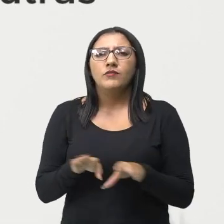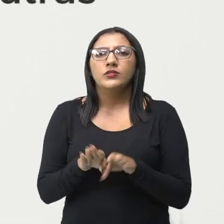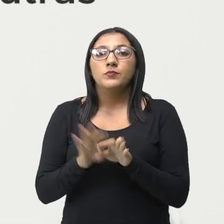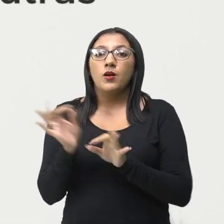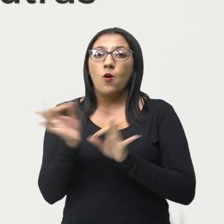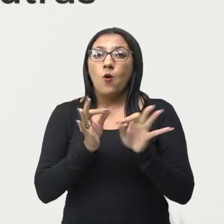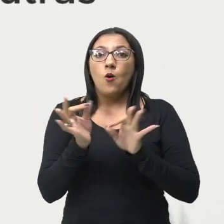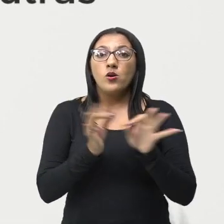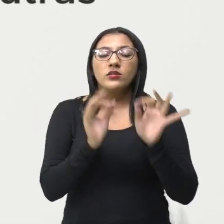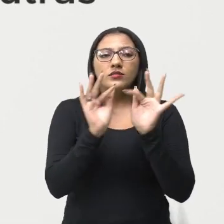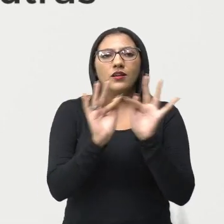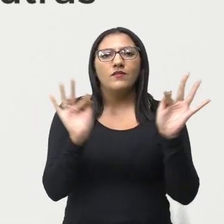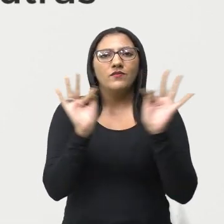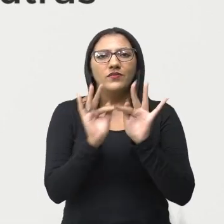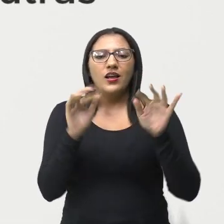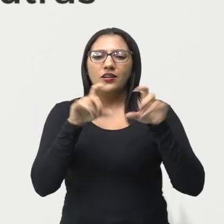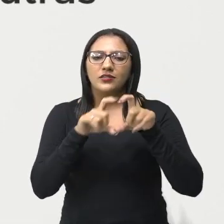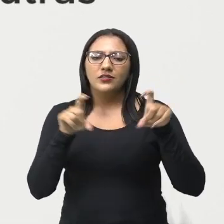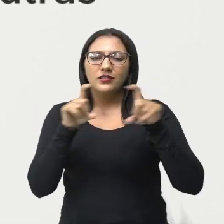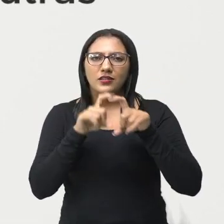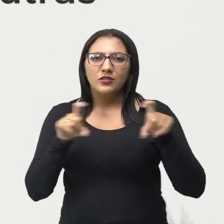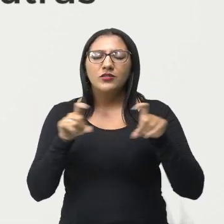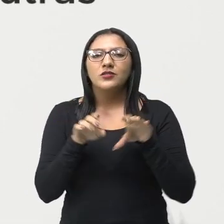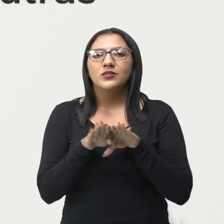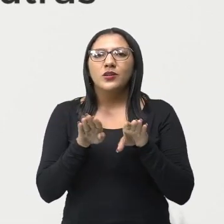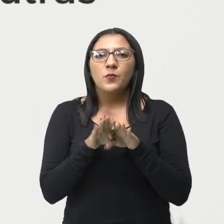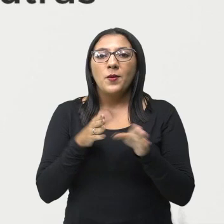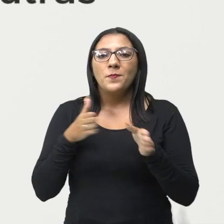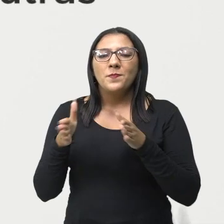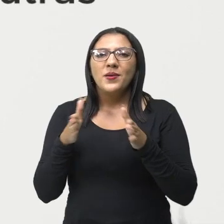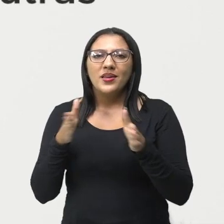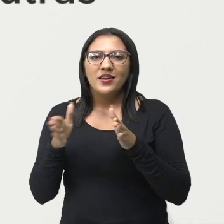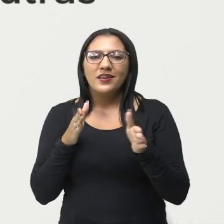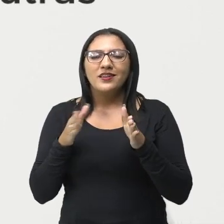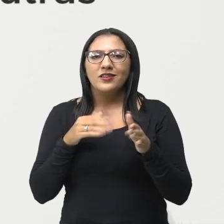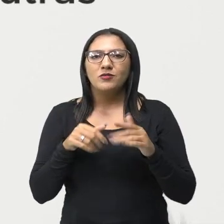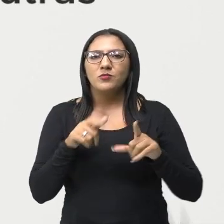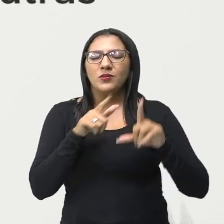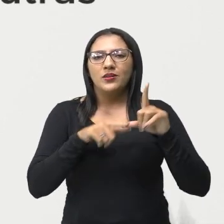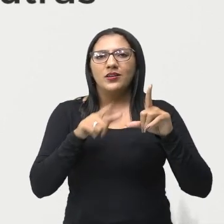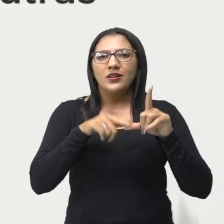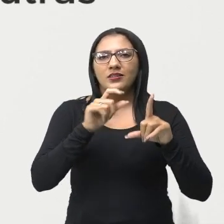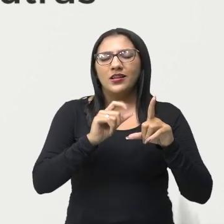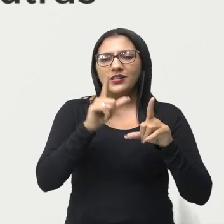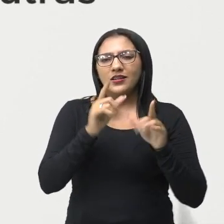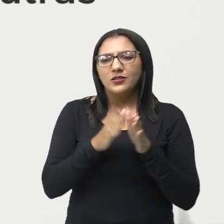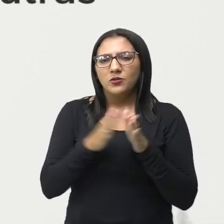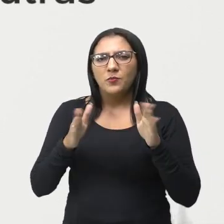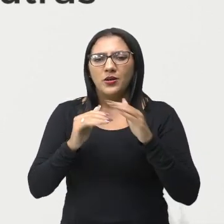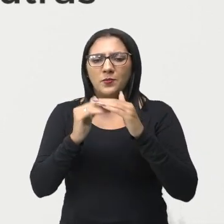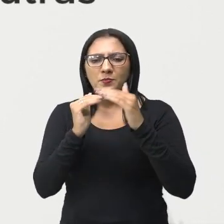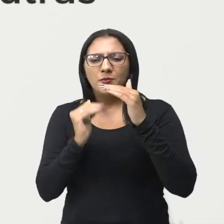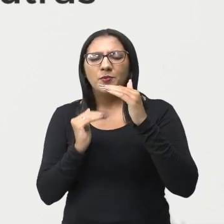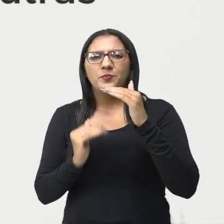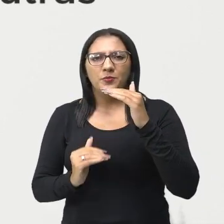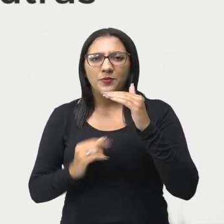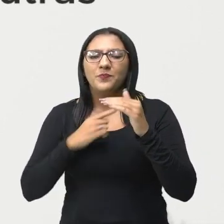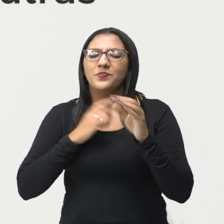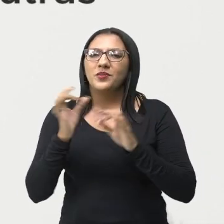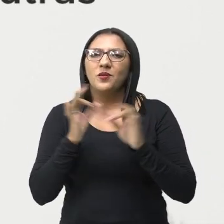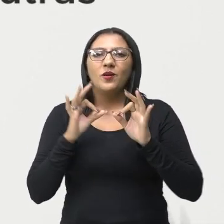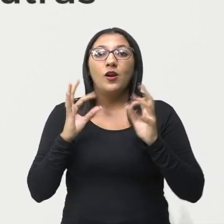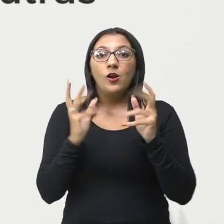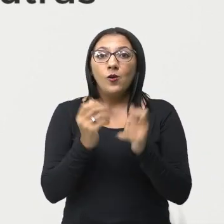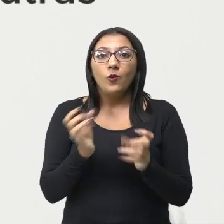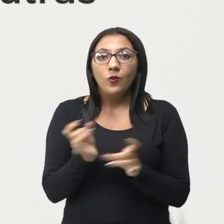essas palavras em frases, orações, períodos, que se configurarão também em parágrafos, certo? E formarão